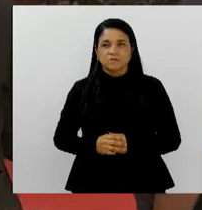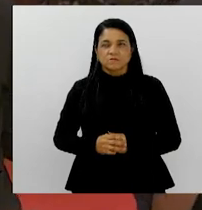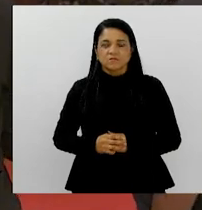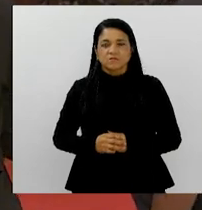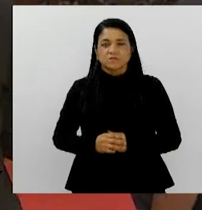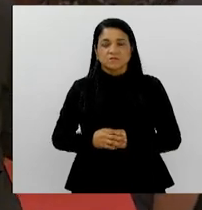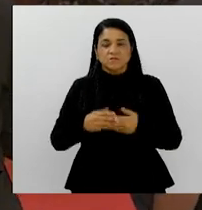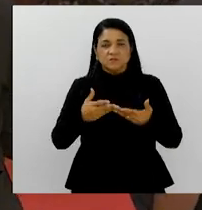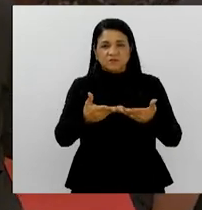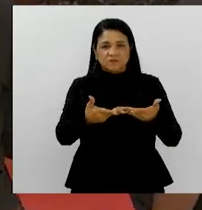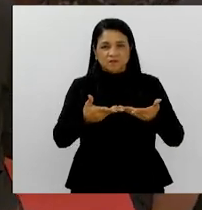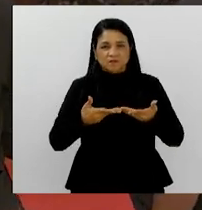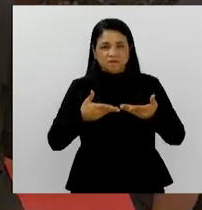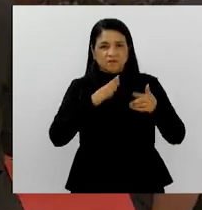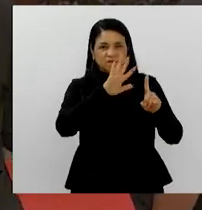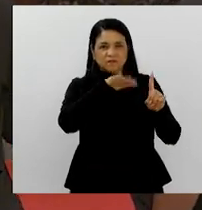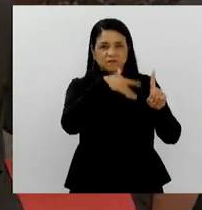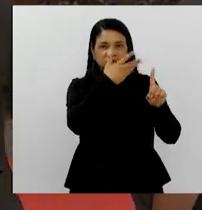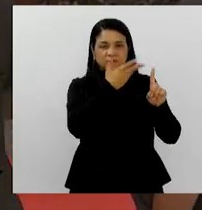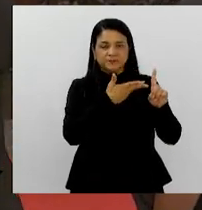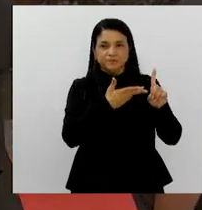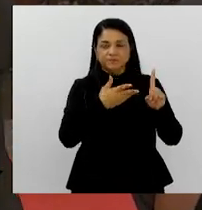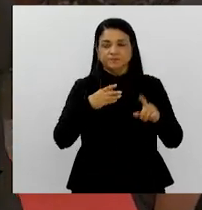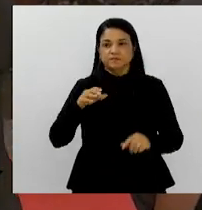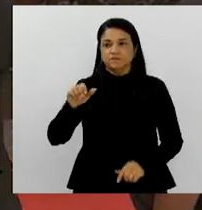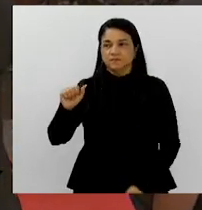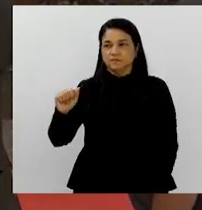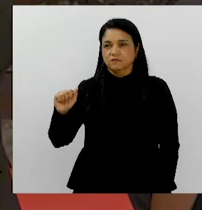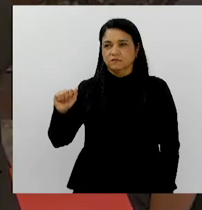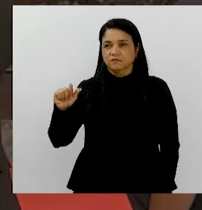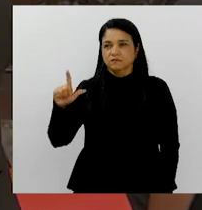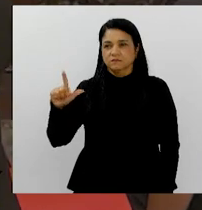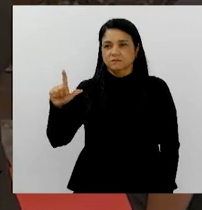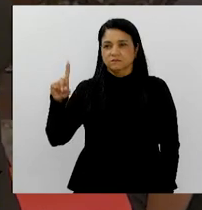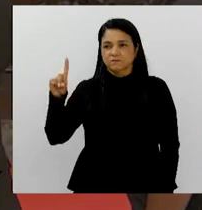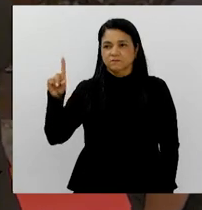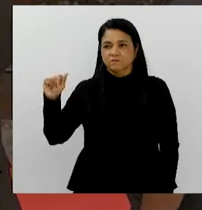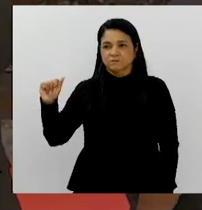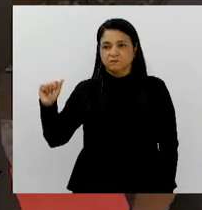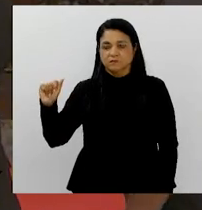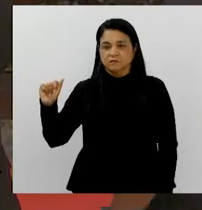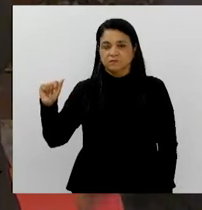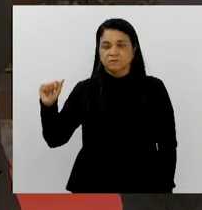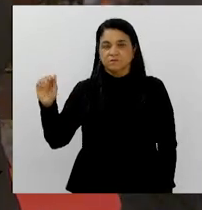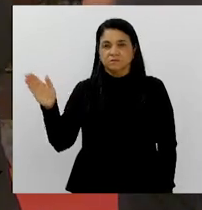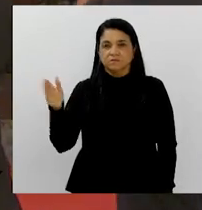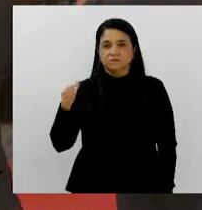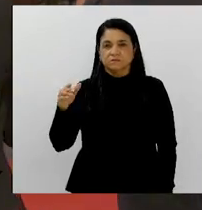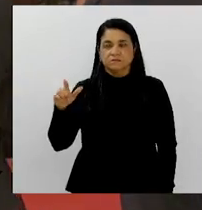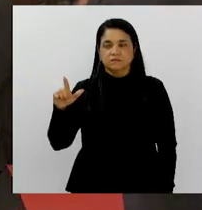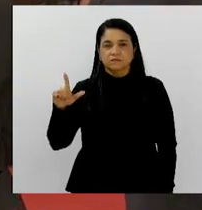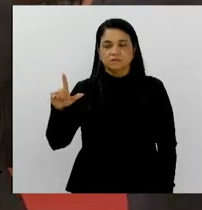Convido a próxima agraciada, Alda Lúcia Borges da Silva, da Silveira Dutra.